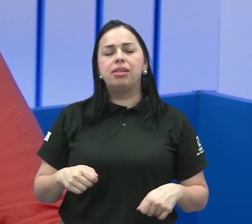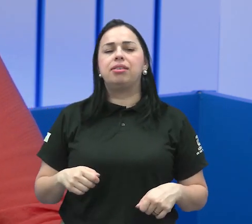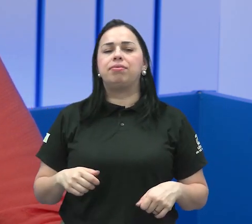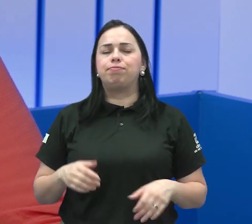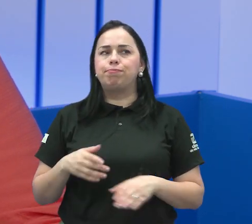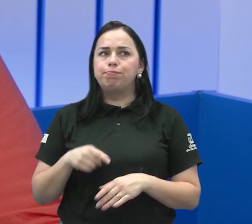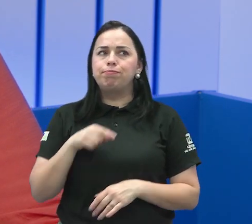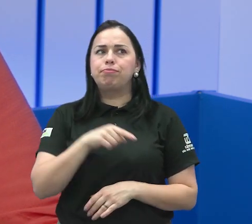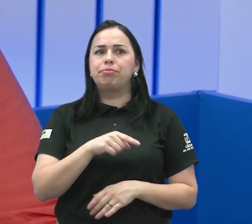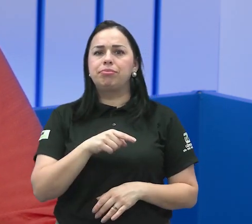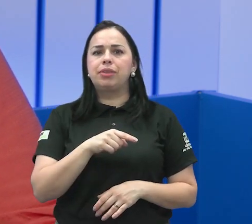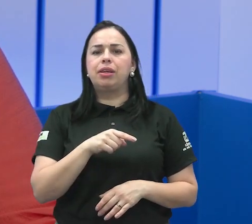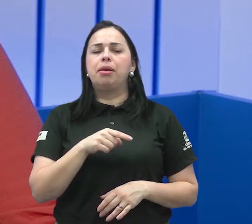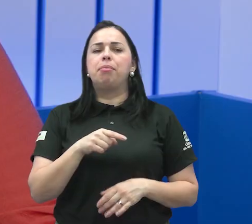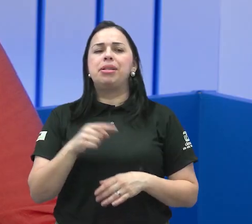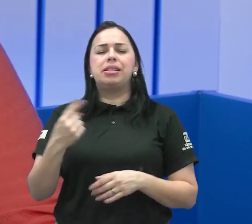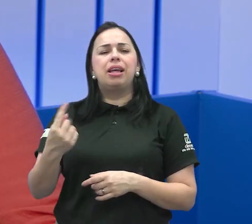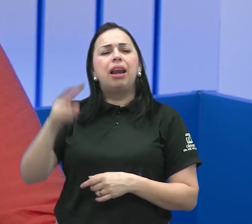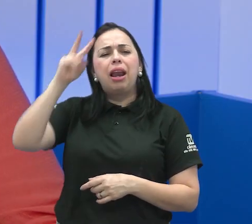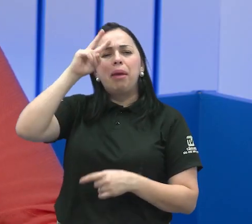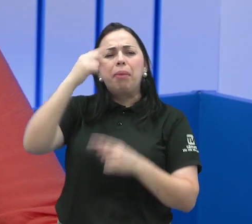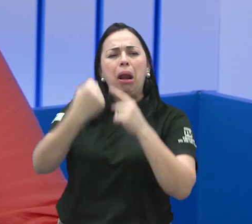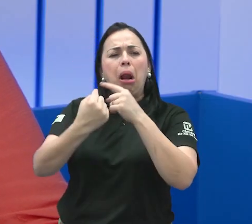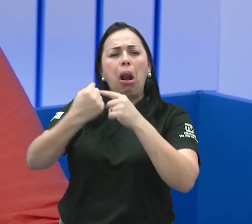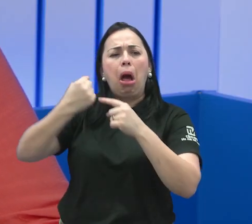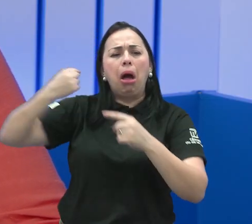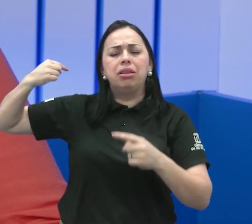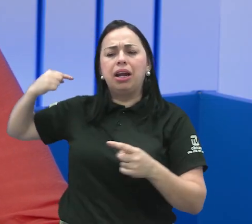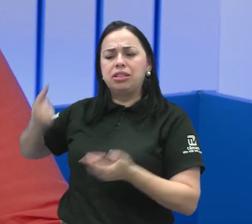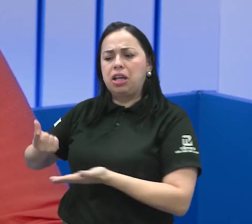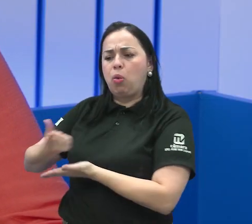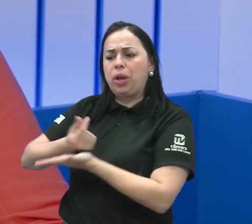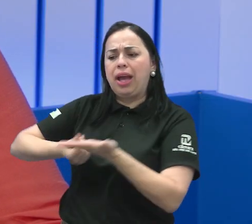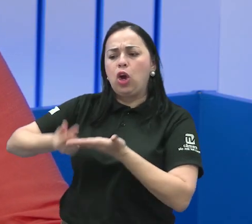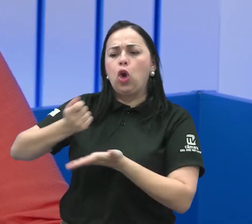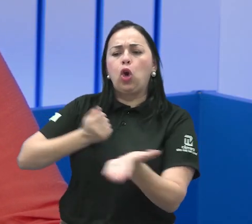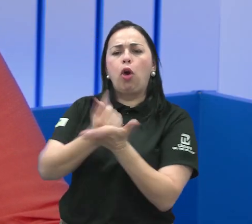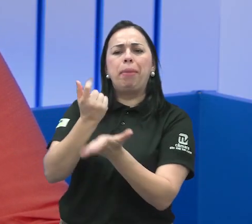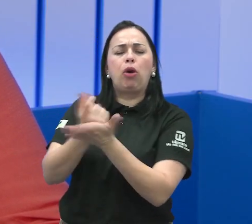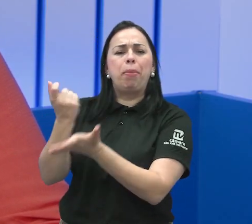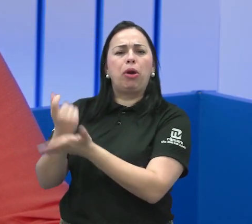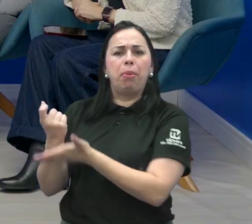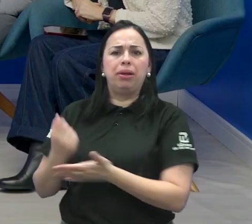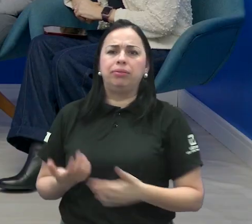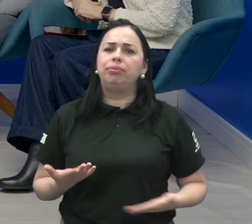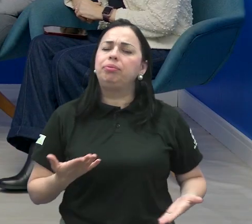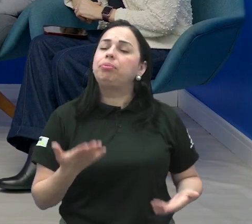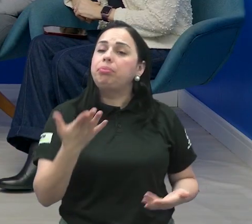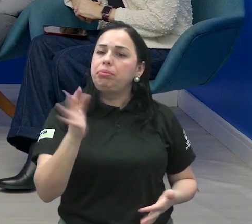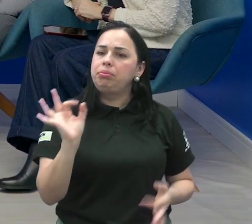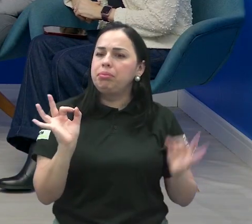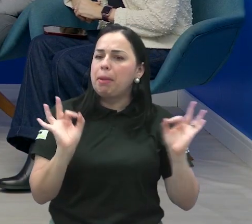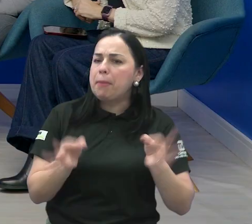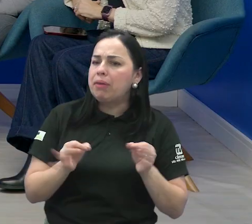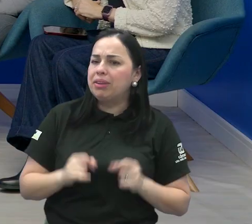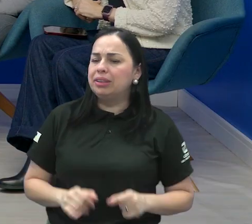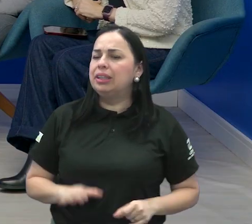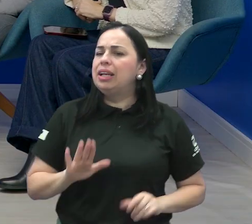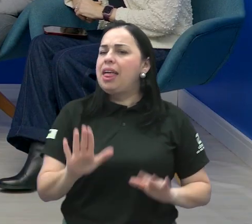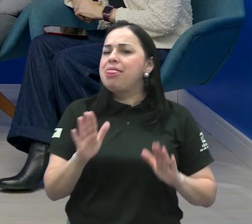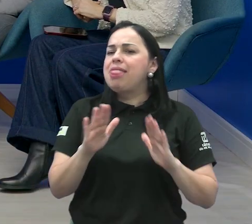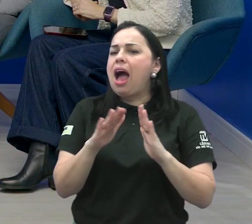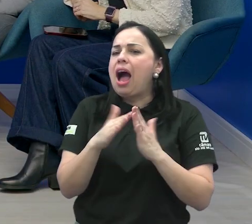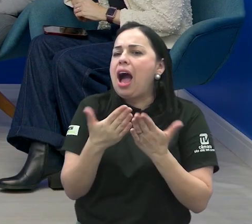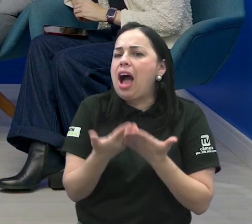precisar revisitar a espinha dorsal do capitalismo, que é a acumulação. Perfeito. E como que a